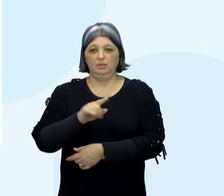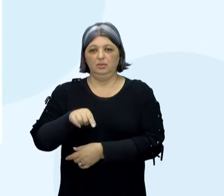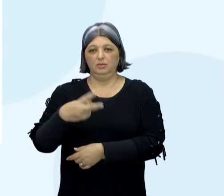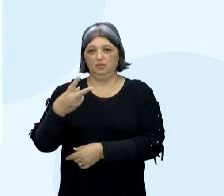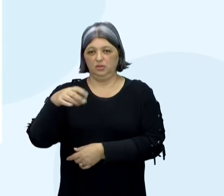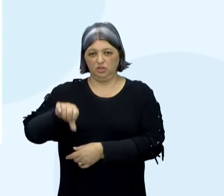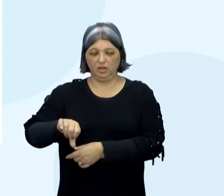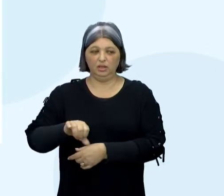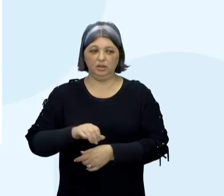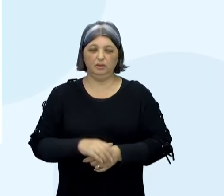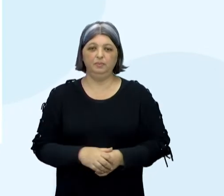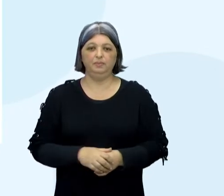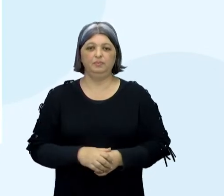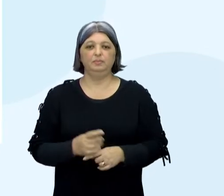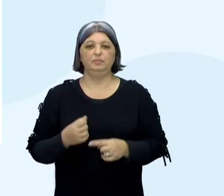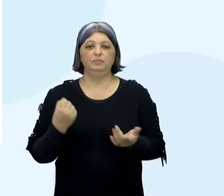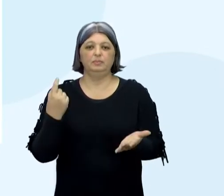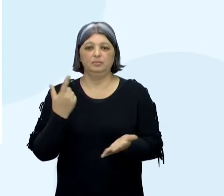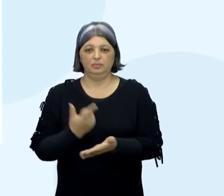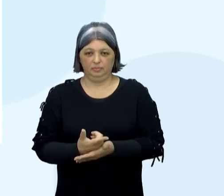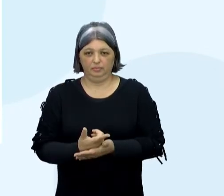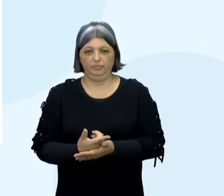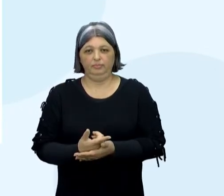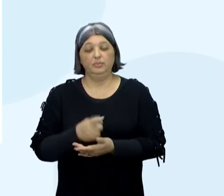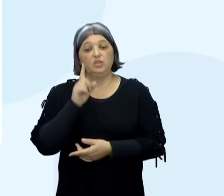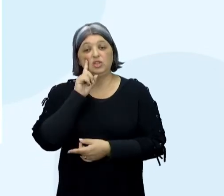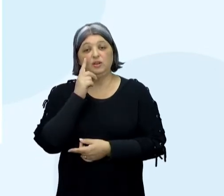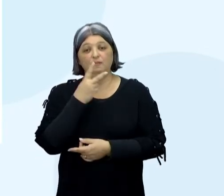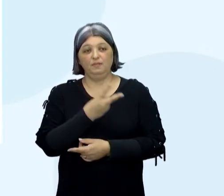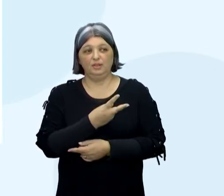14,29. Então, se eu pagar aqui no dia